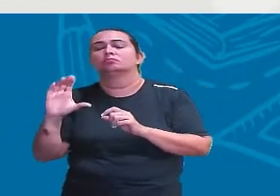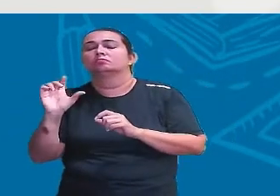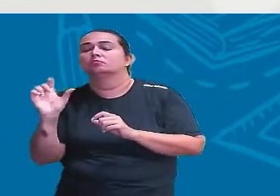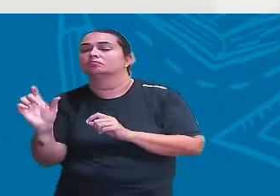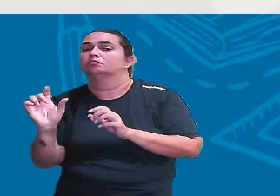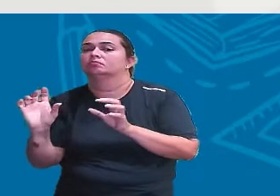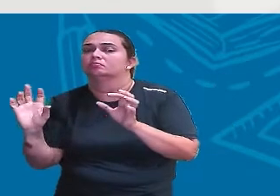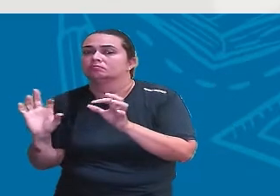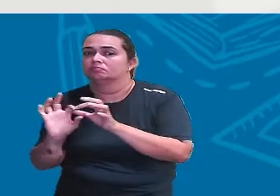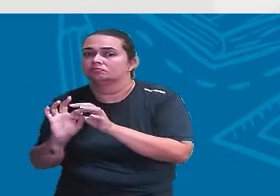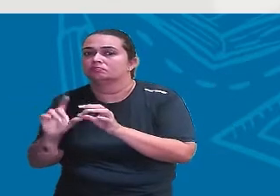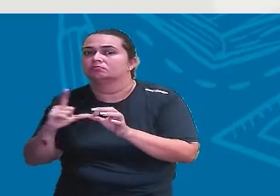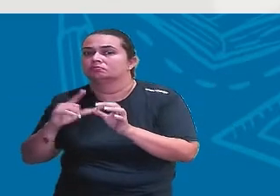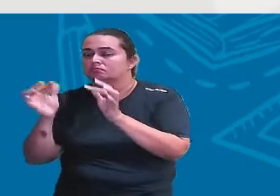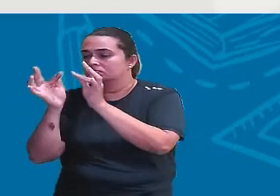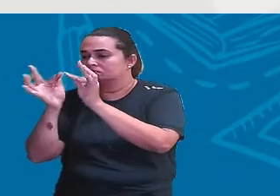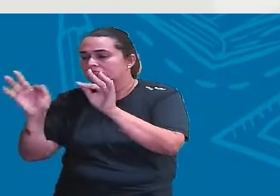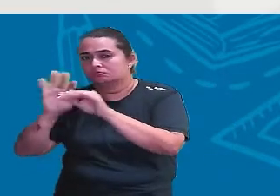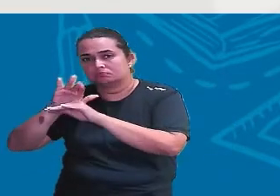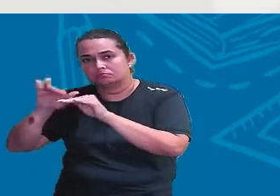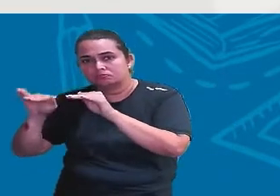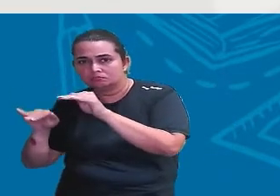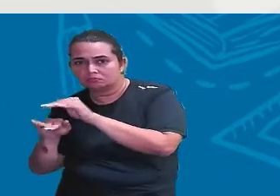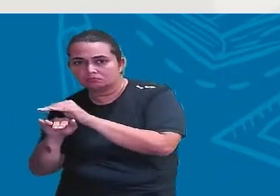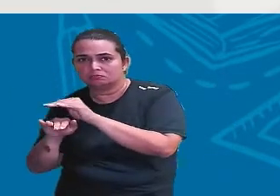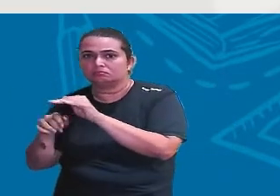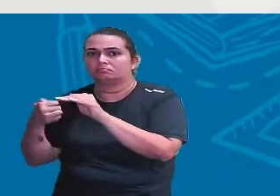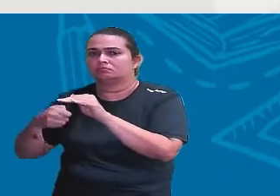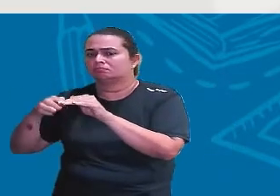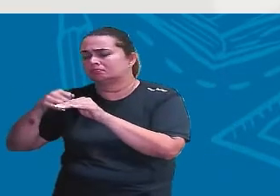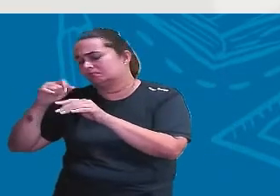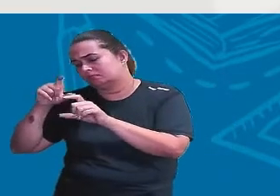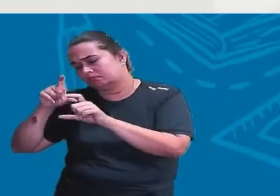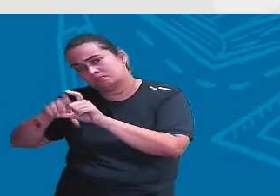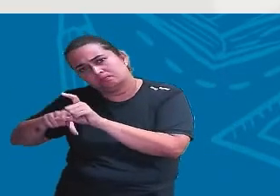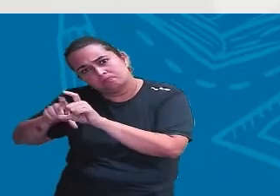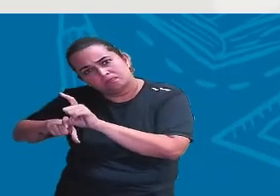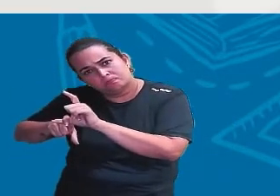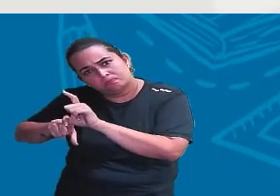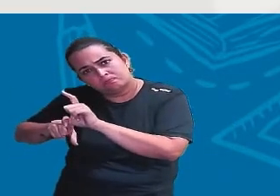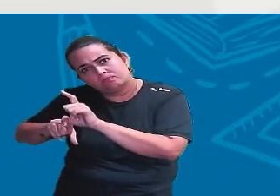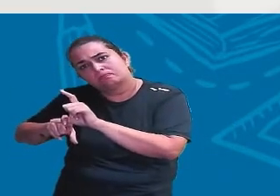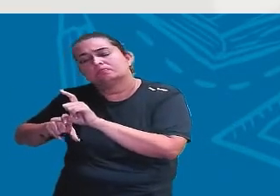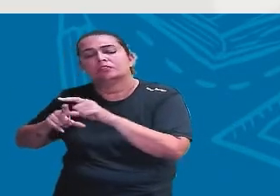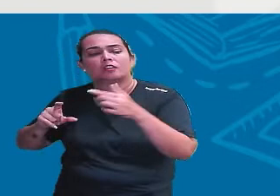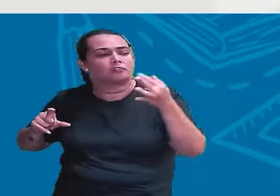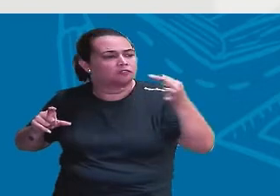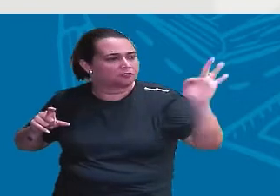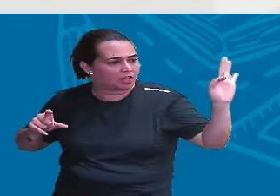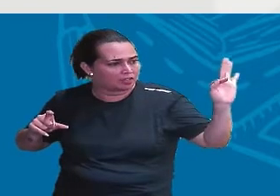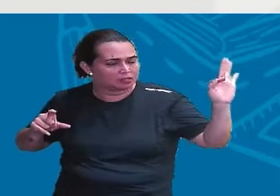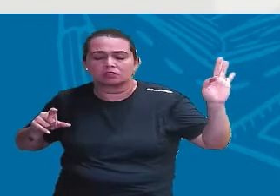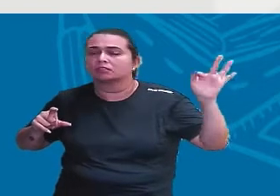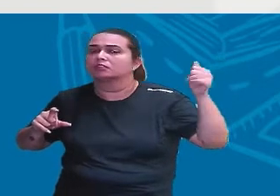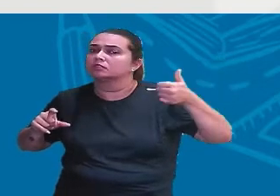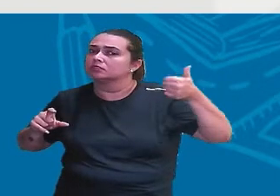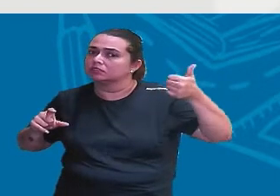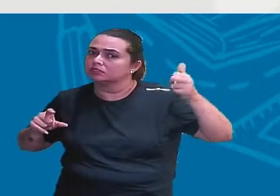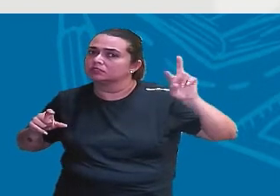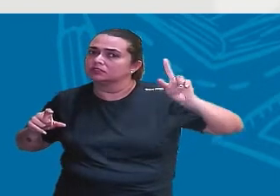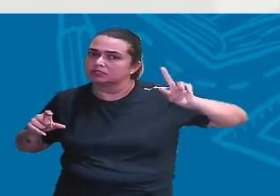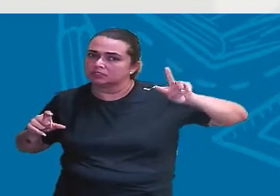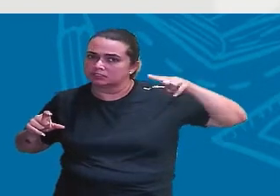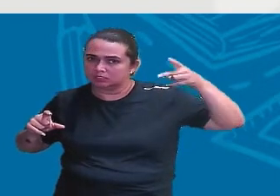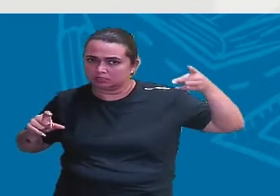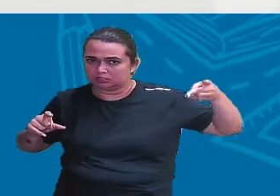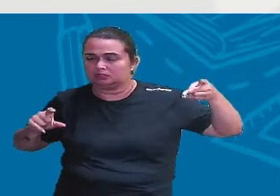orações subordinadas, gente? Elas dependem de uma oração anterior para que elas tenham sentido. Então,